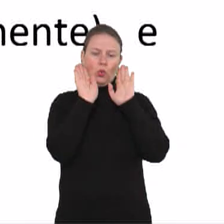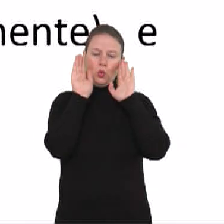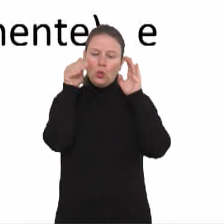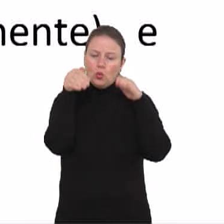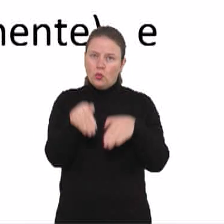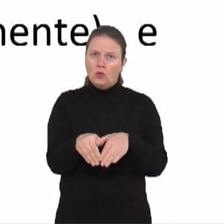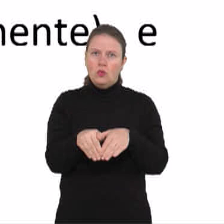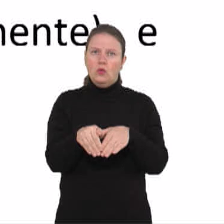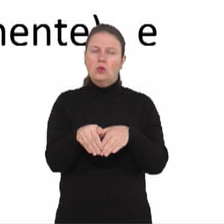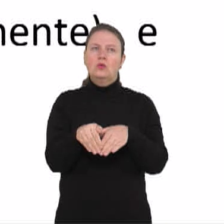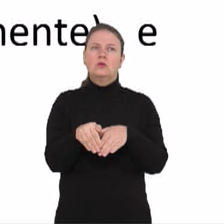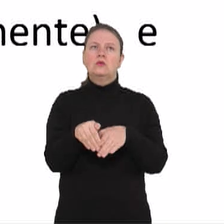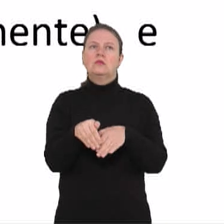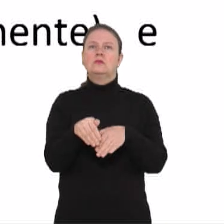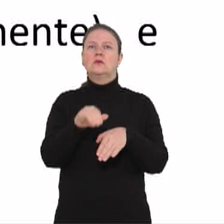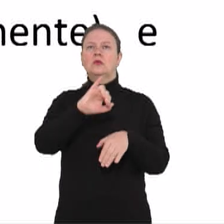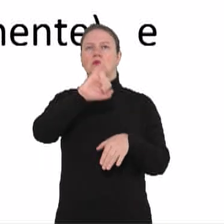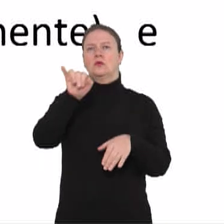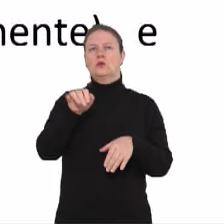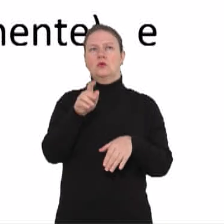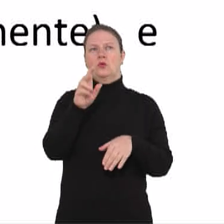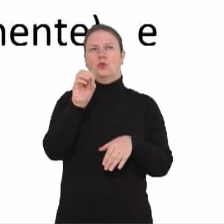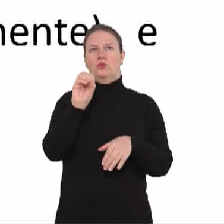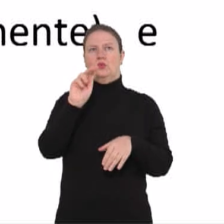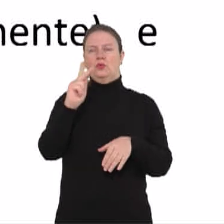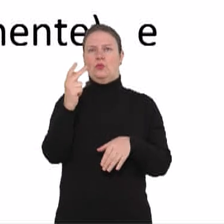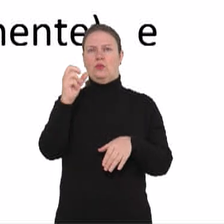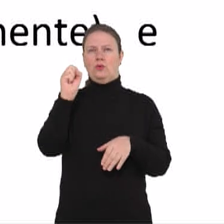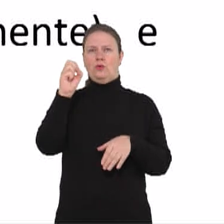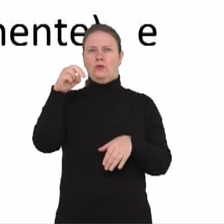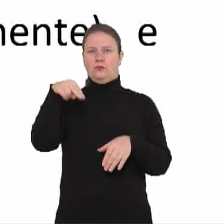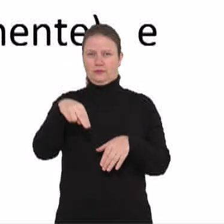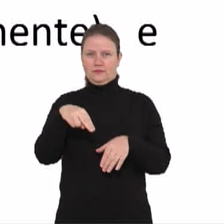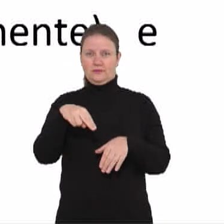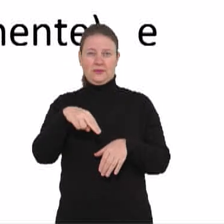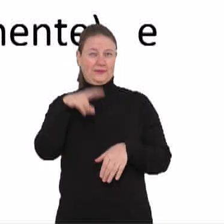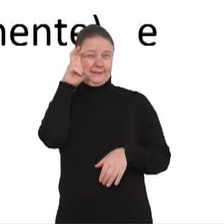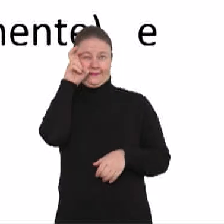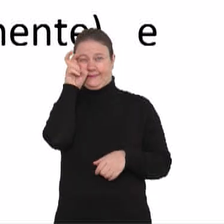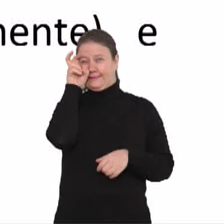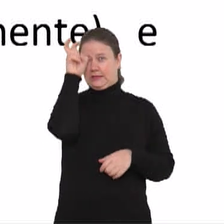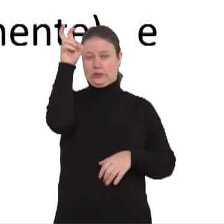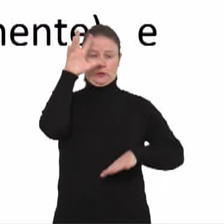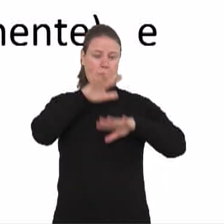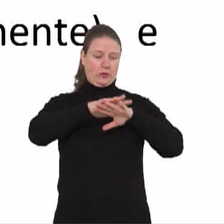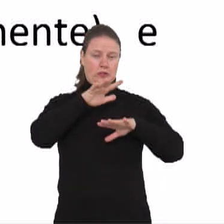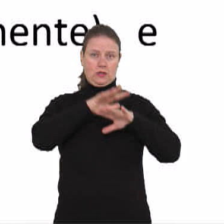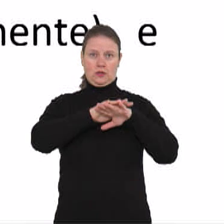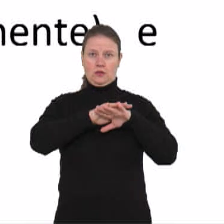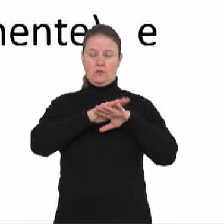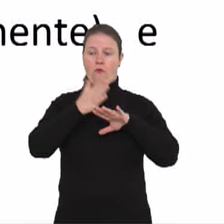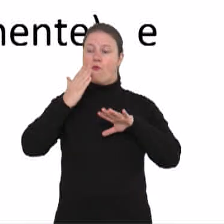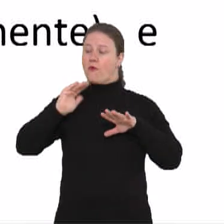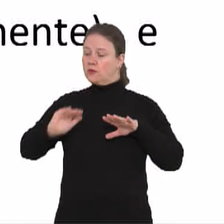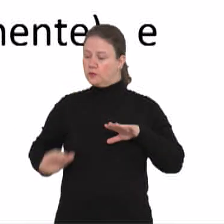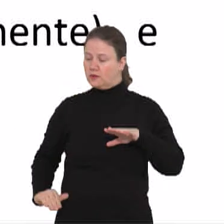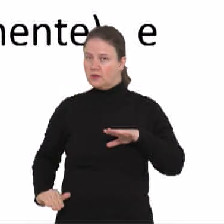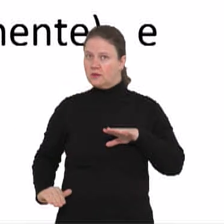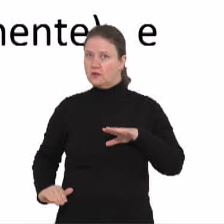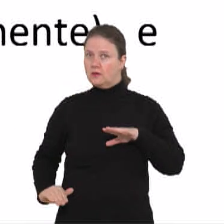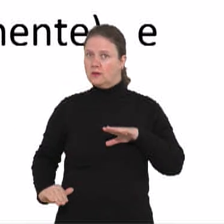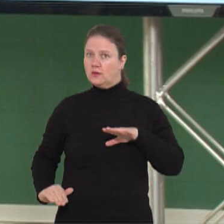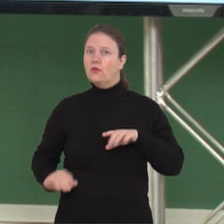claro em Johnson, que é descrita como um prodígio da matemática desde a infância, aqui o que a gente